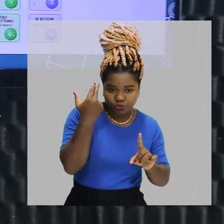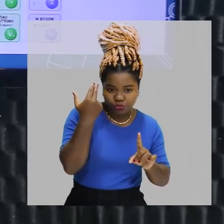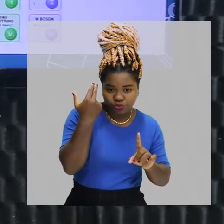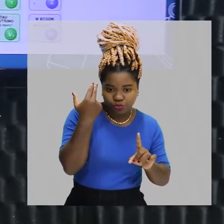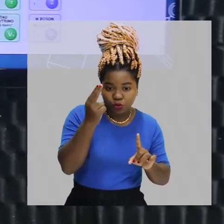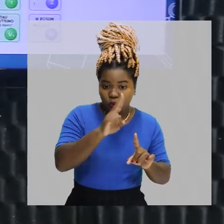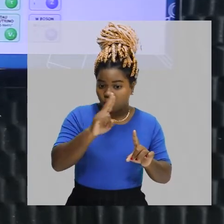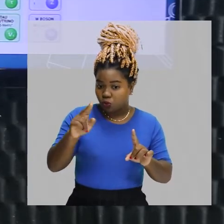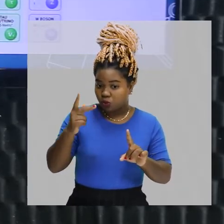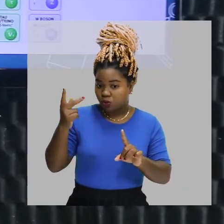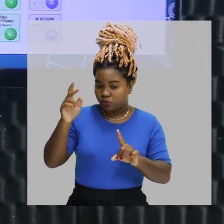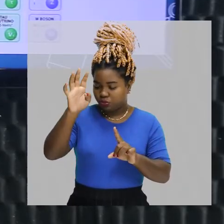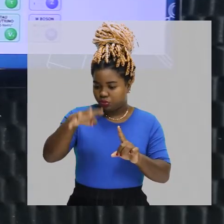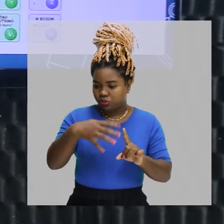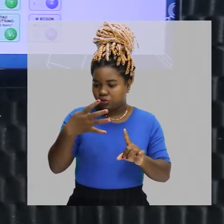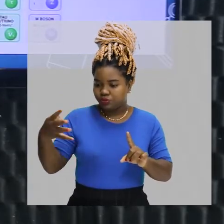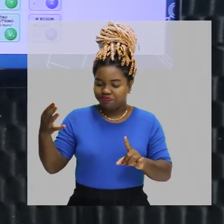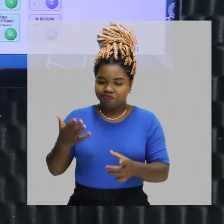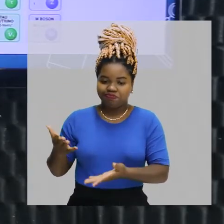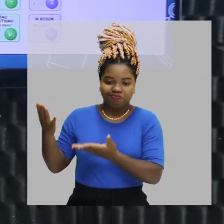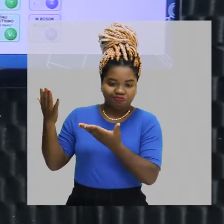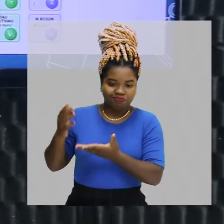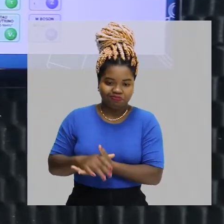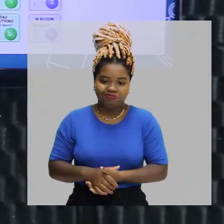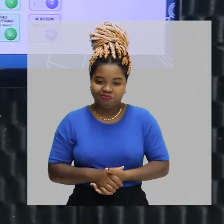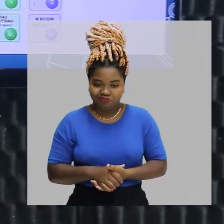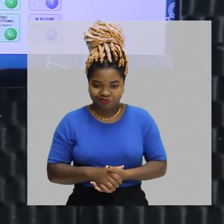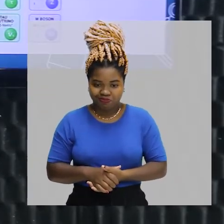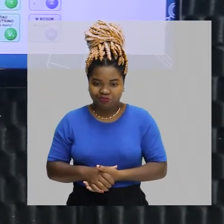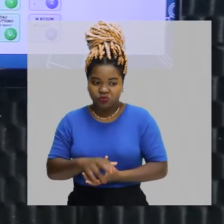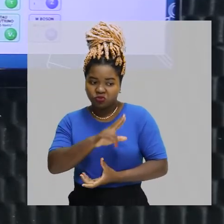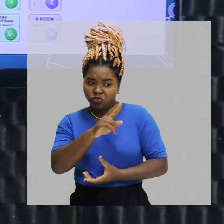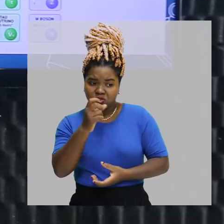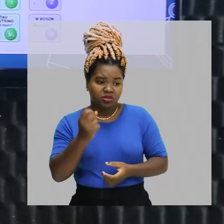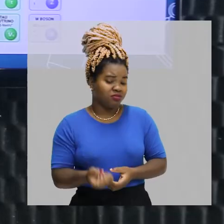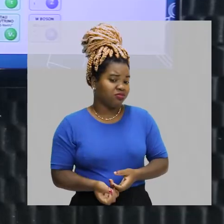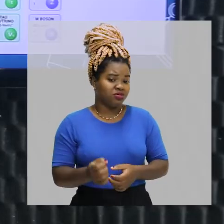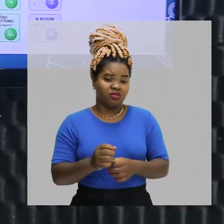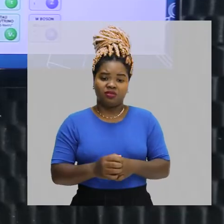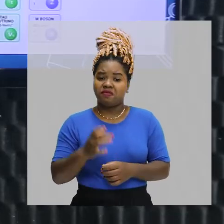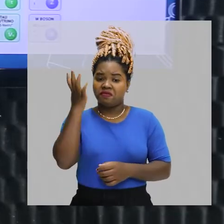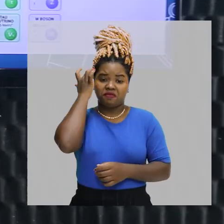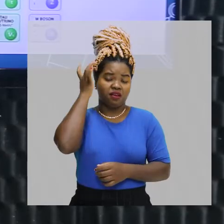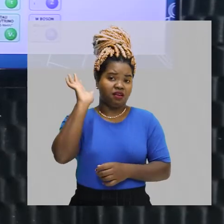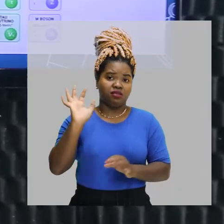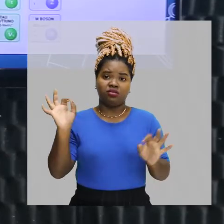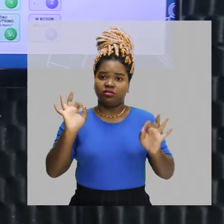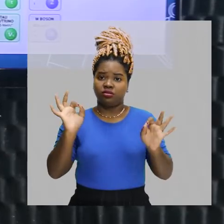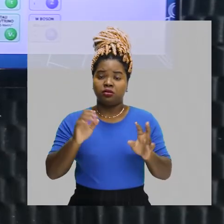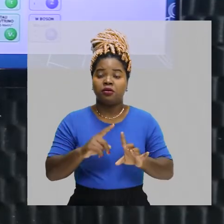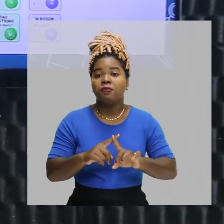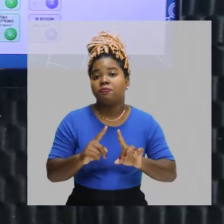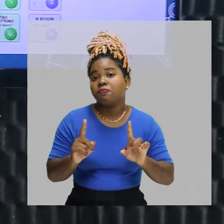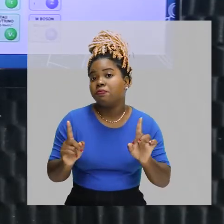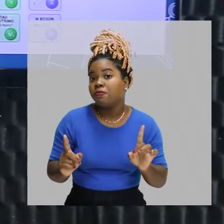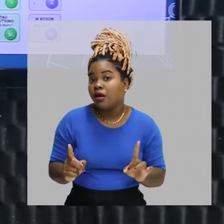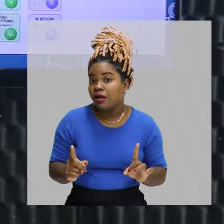Os nomezinhos, eles não são nomes muito fáceis, tá certo? Mas,